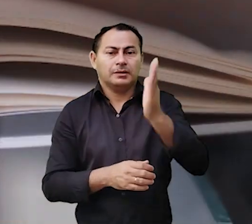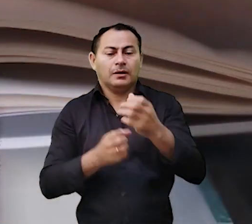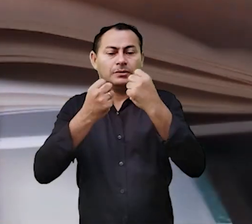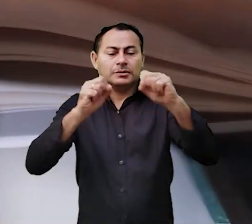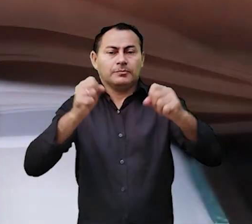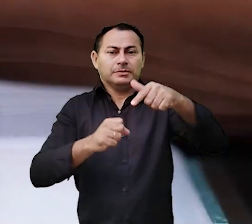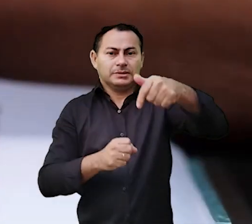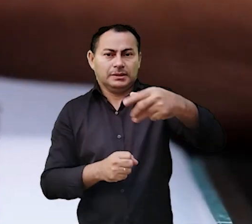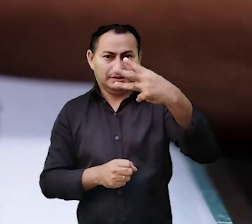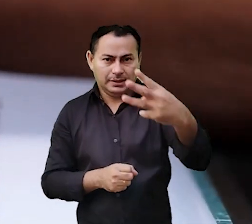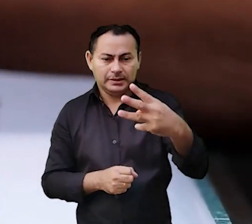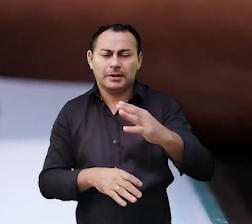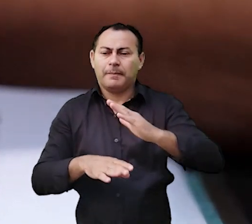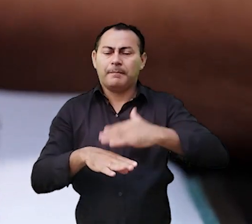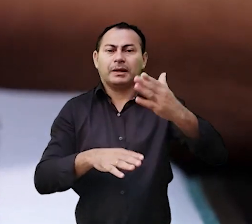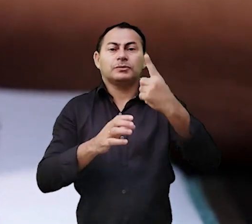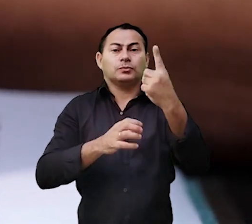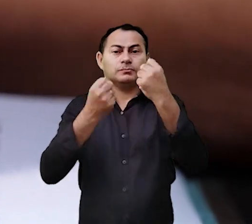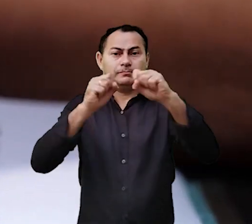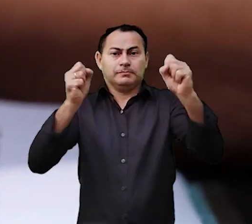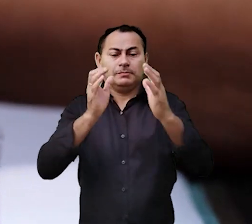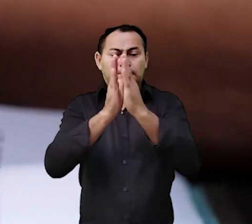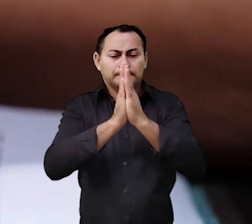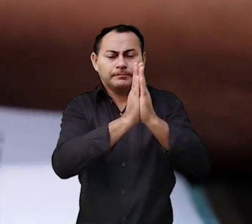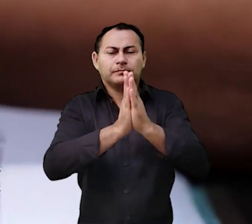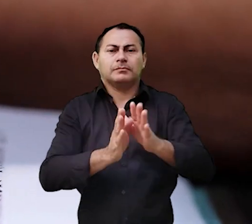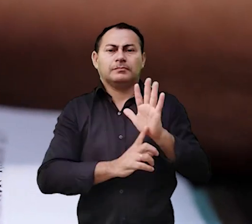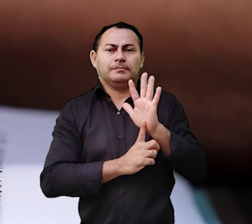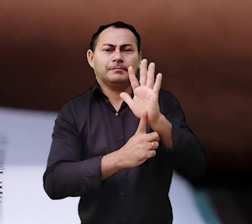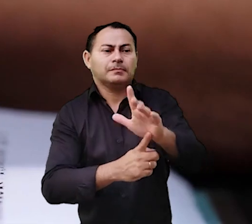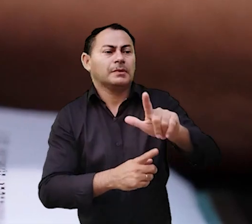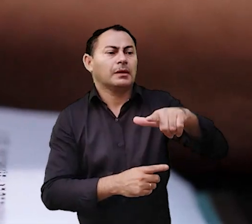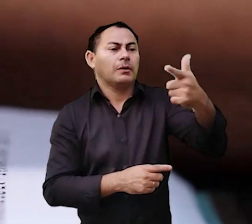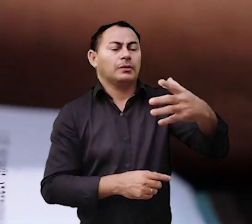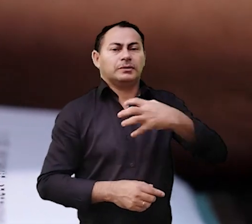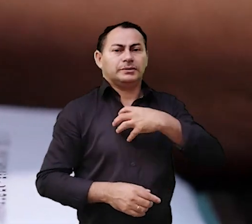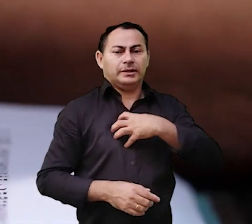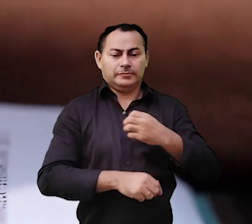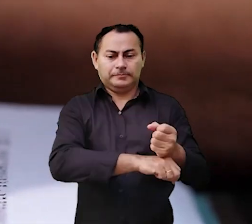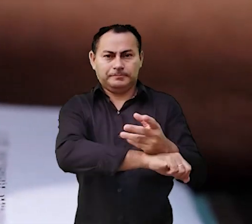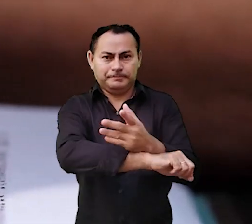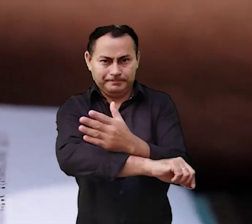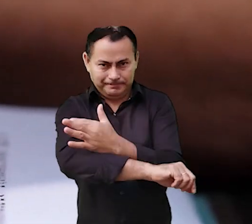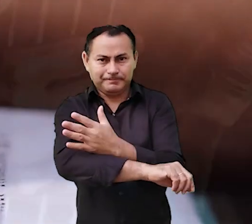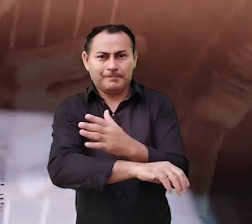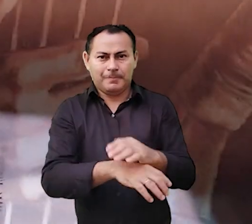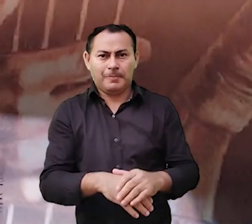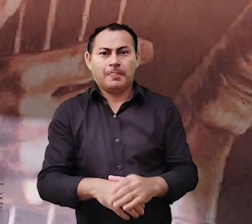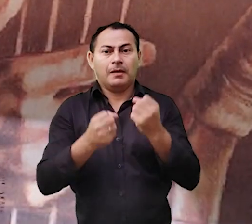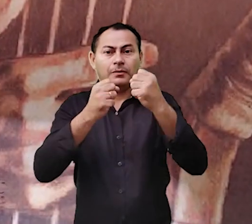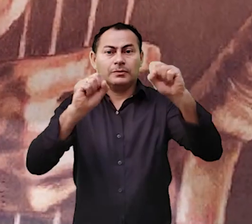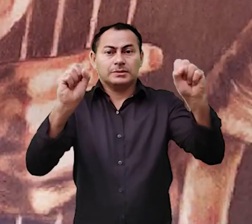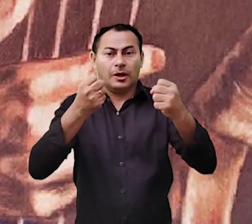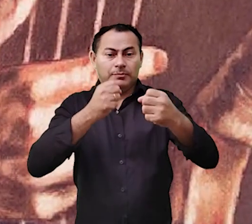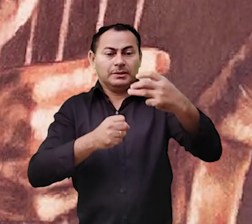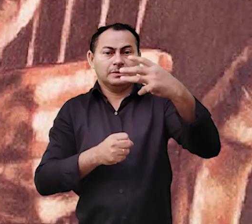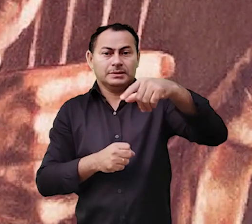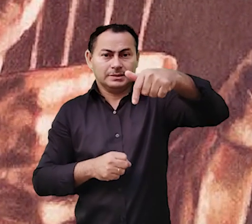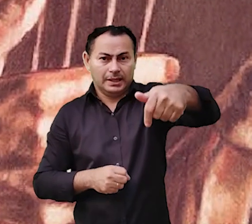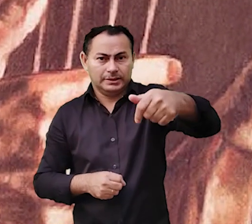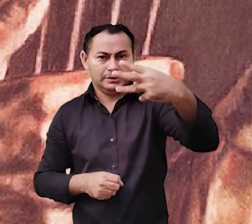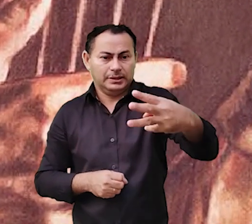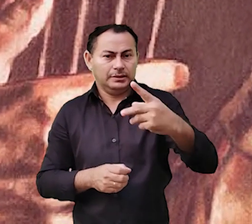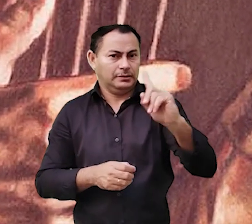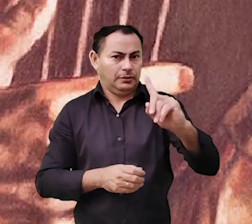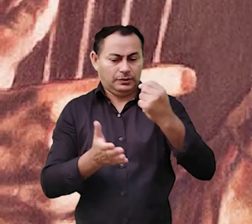Já o Salmo 73 é mais um salmo de oração que apresenta outro estado emocional. O Salmo 73